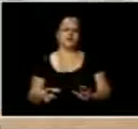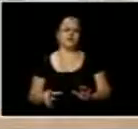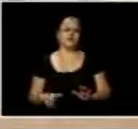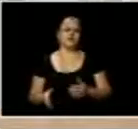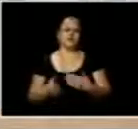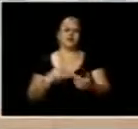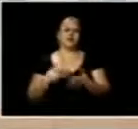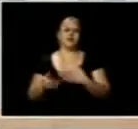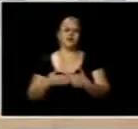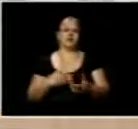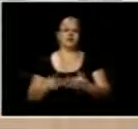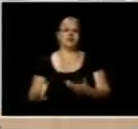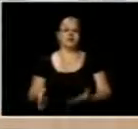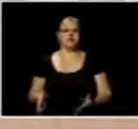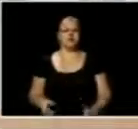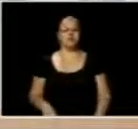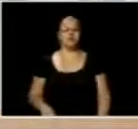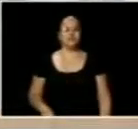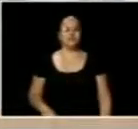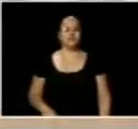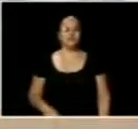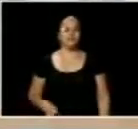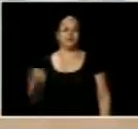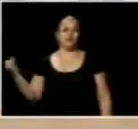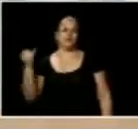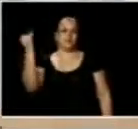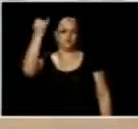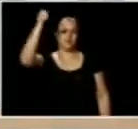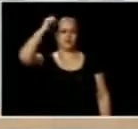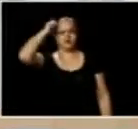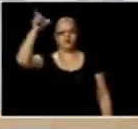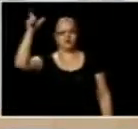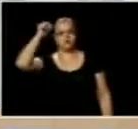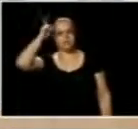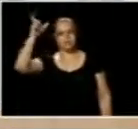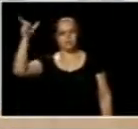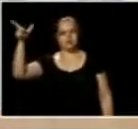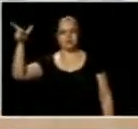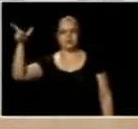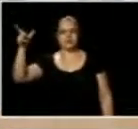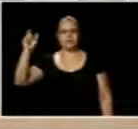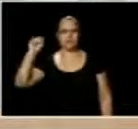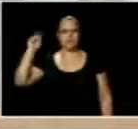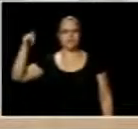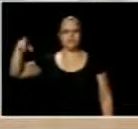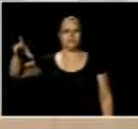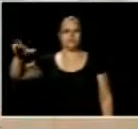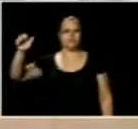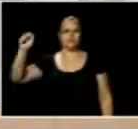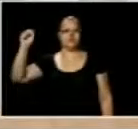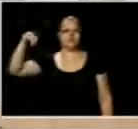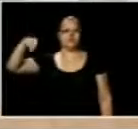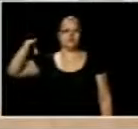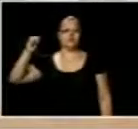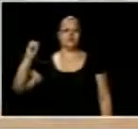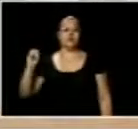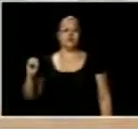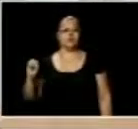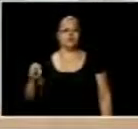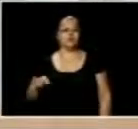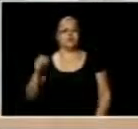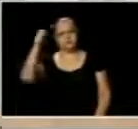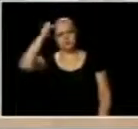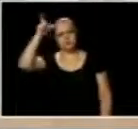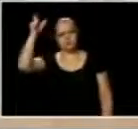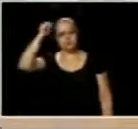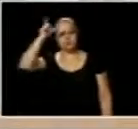de cultura, que é o Plano Municipal de Cultura Articulado. Que inclusive nós registramos aqui um projeto que tramita na